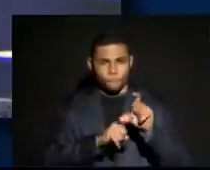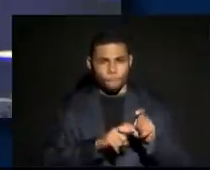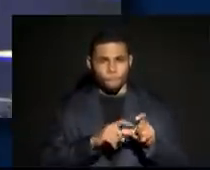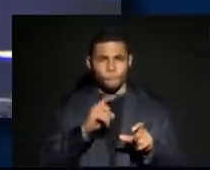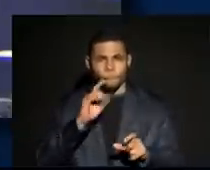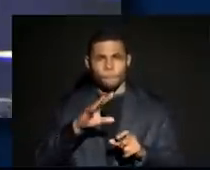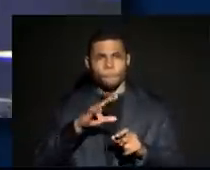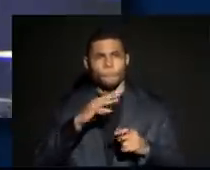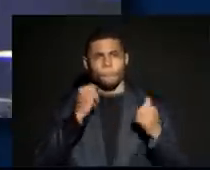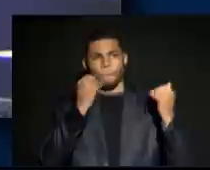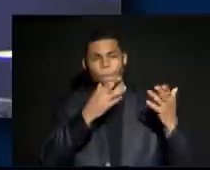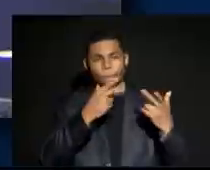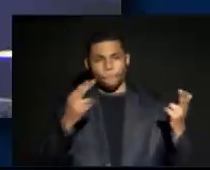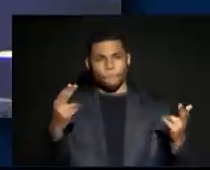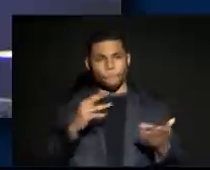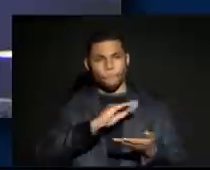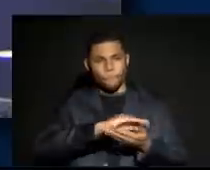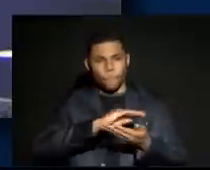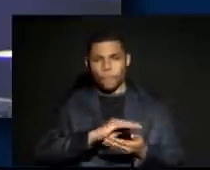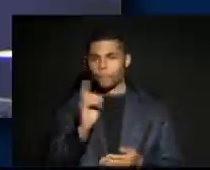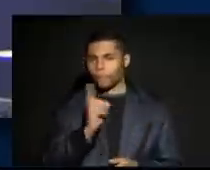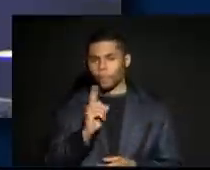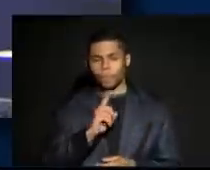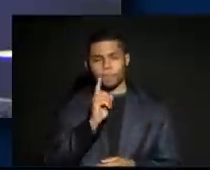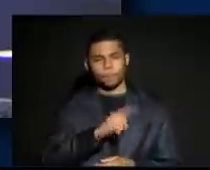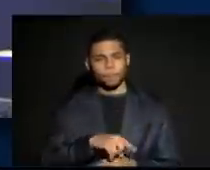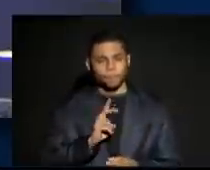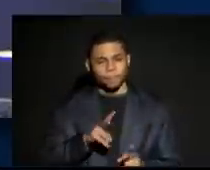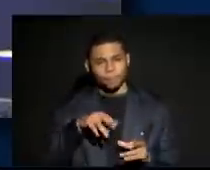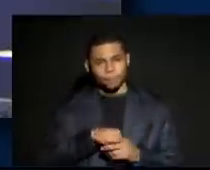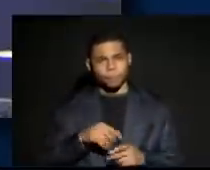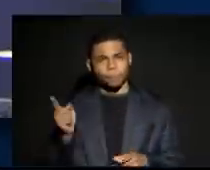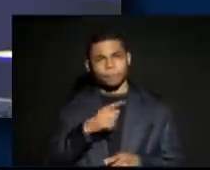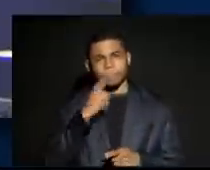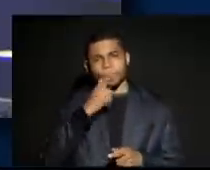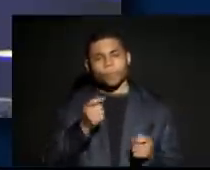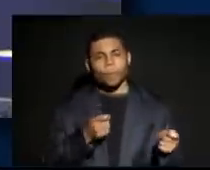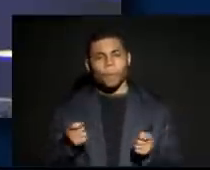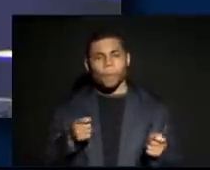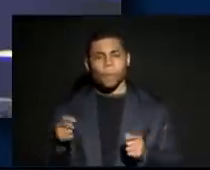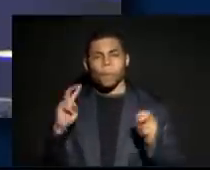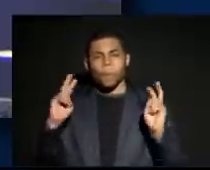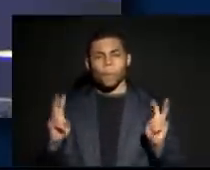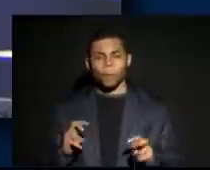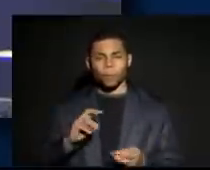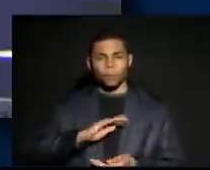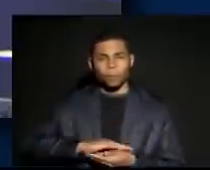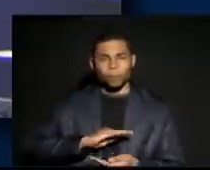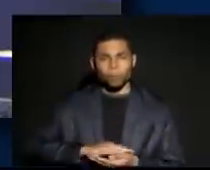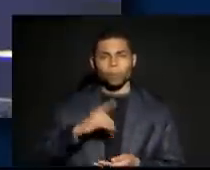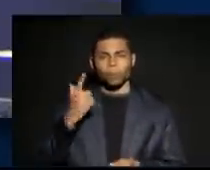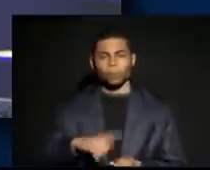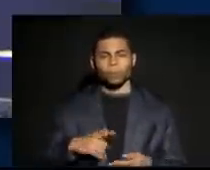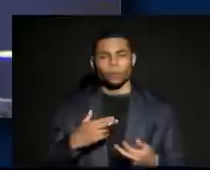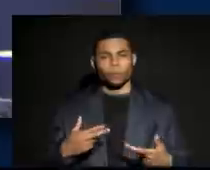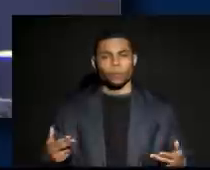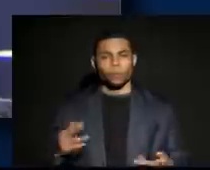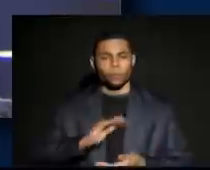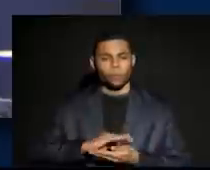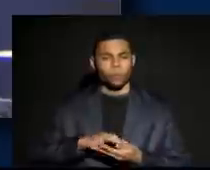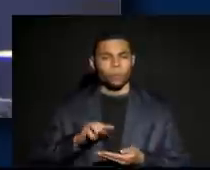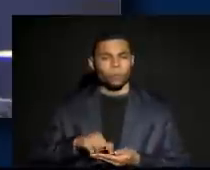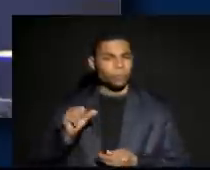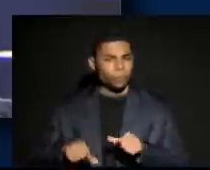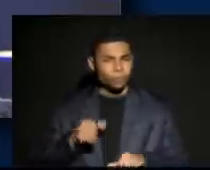depende poupança externa na verdade a exportador e poupança e que tem um controle enorme né sobre a poupança sobre os fluxos de